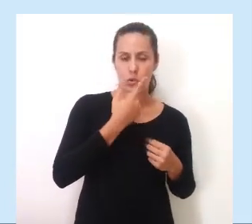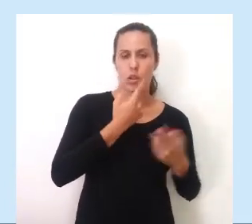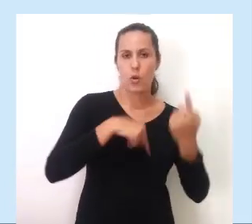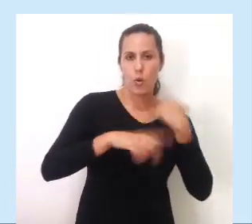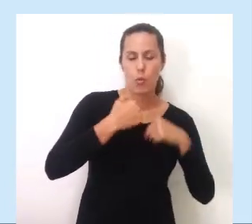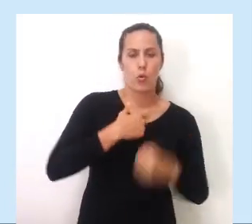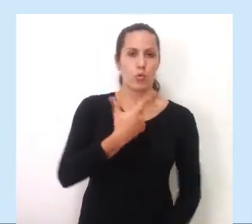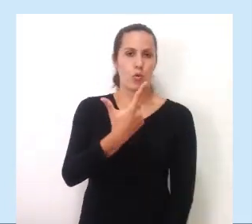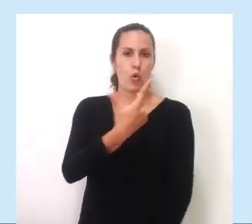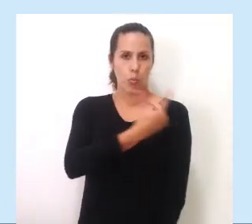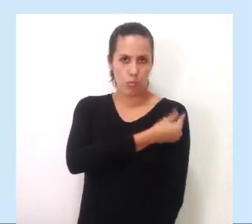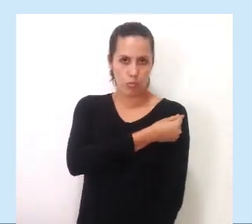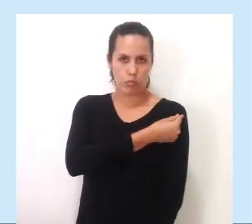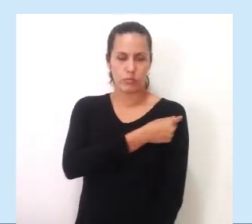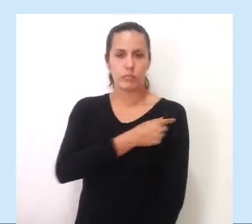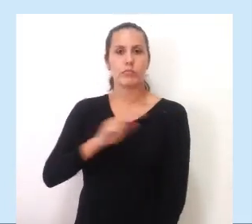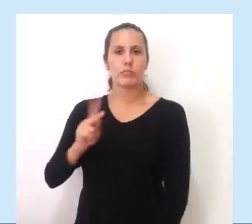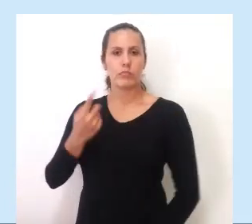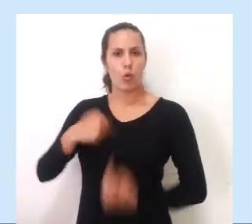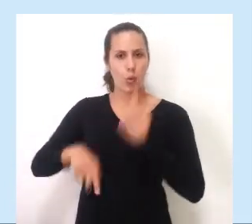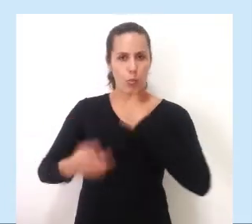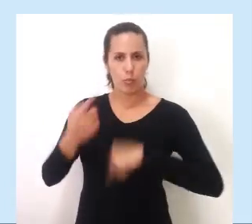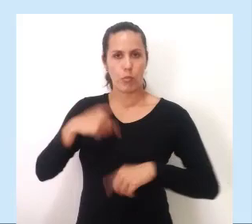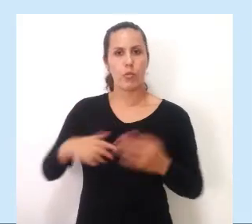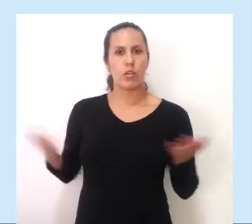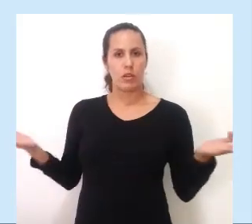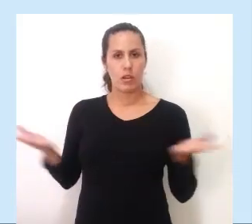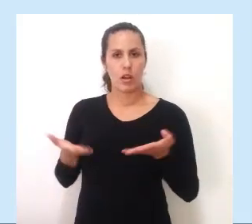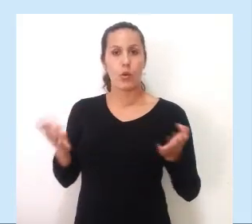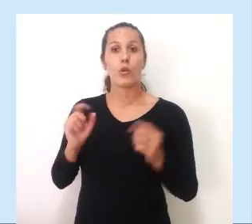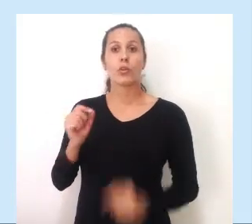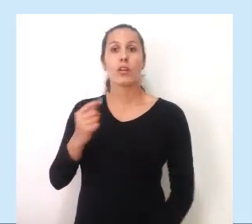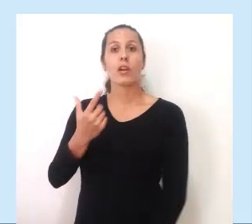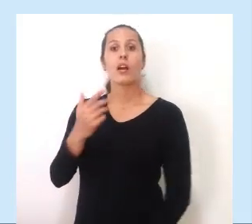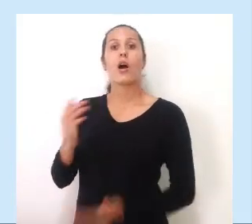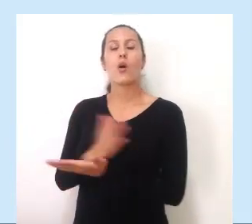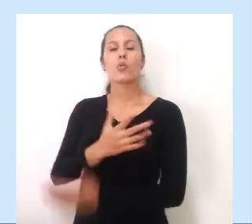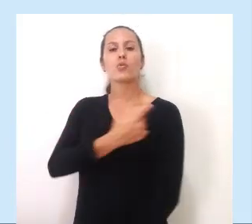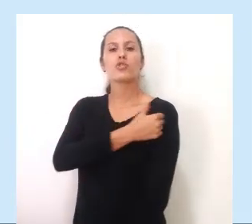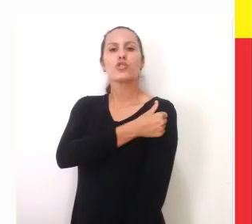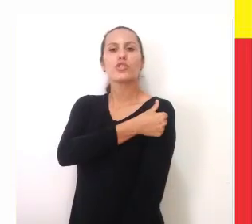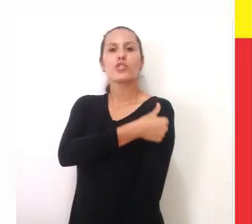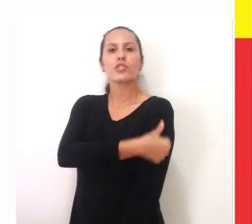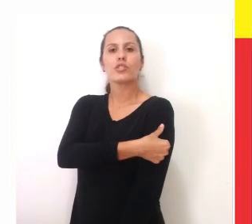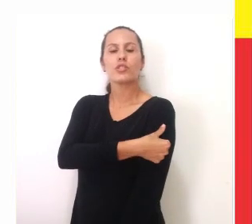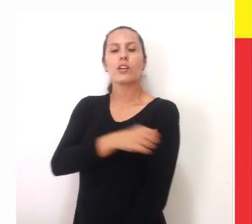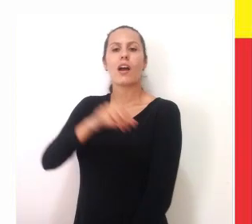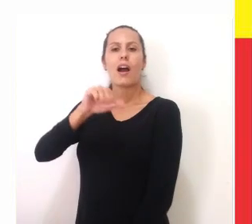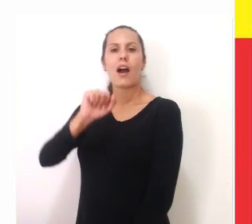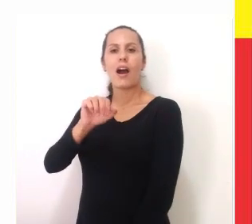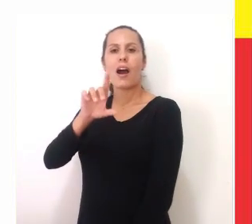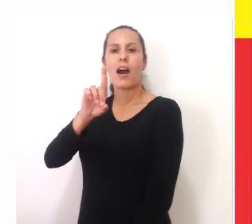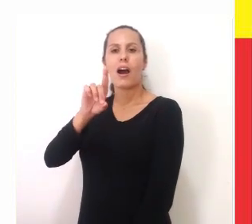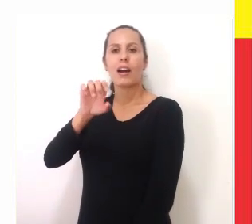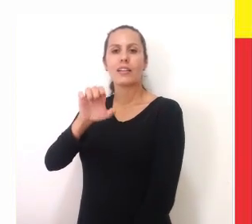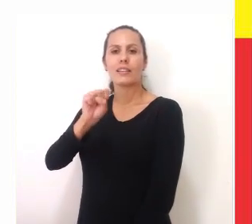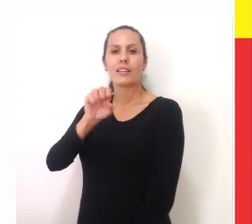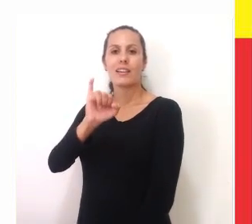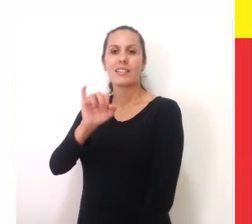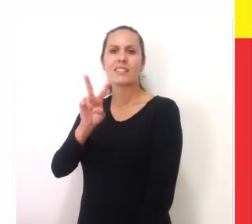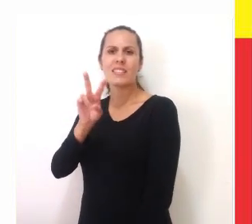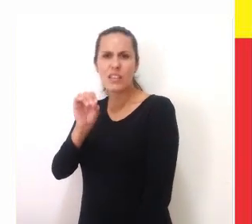Já fizeram pílula com hormônio, injeção com hormônio e agora tem os adesivos